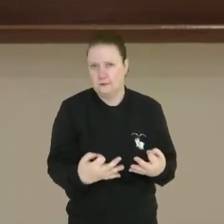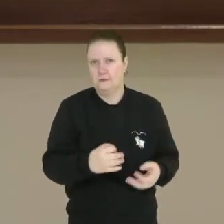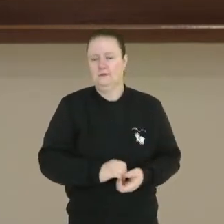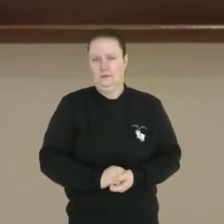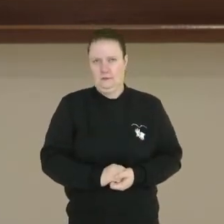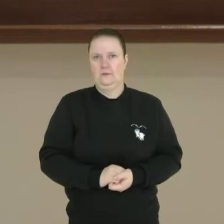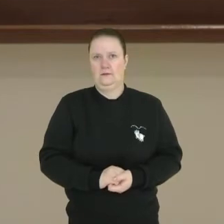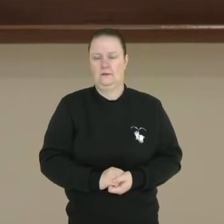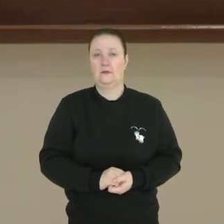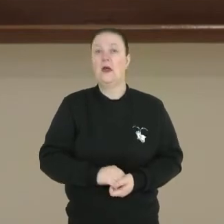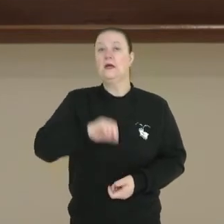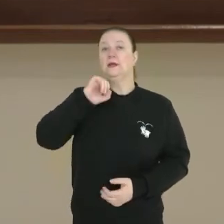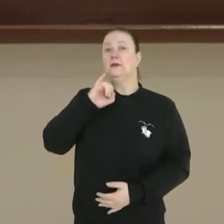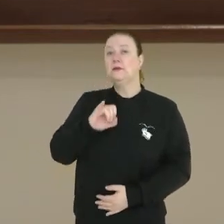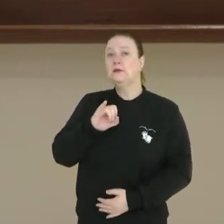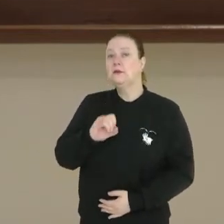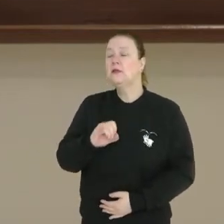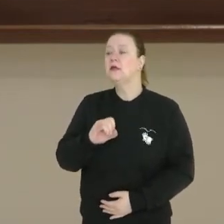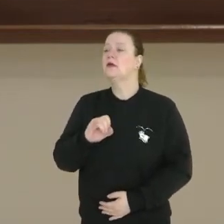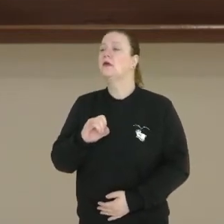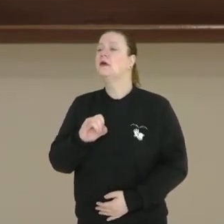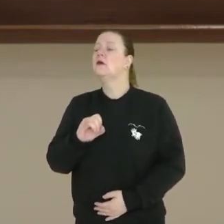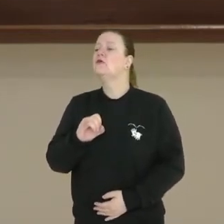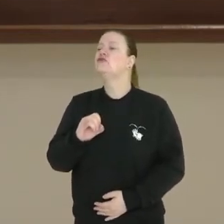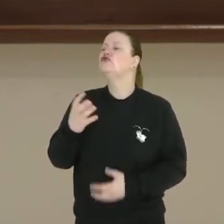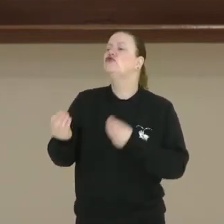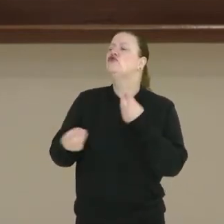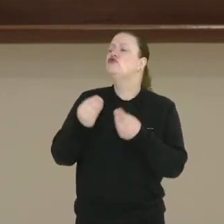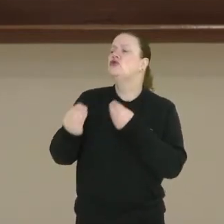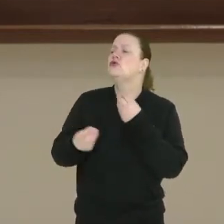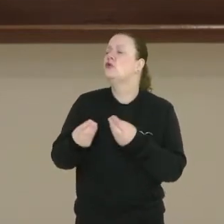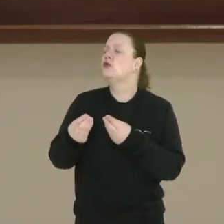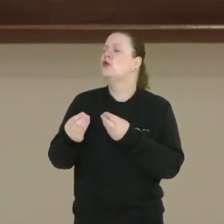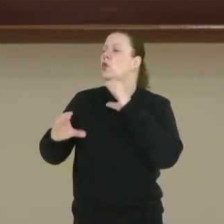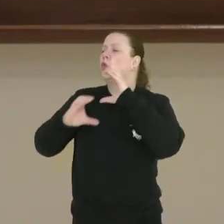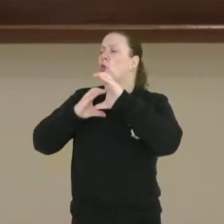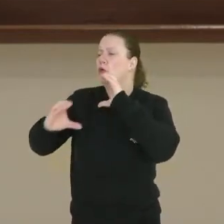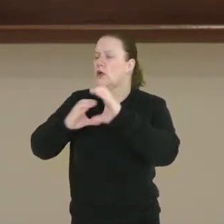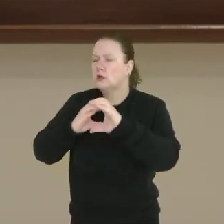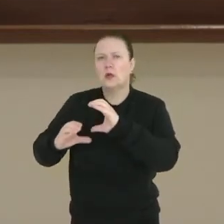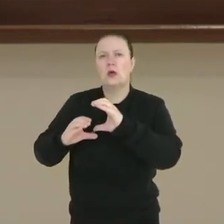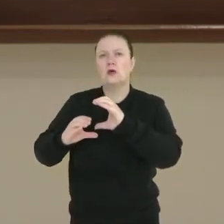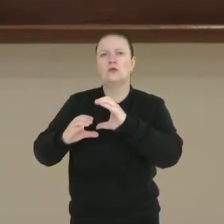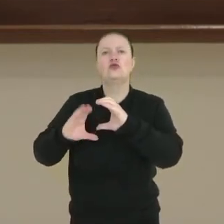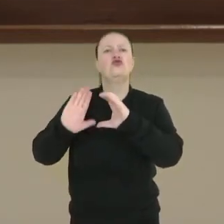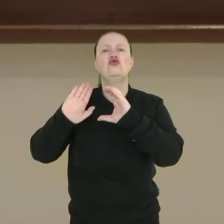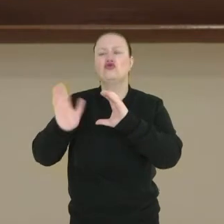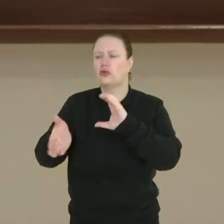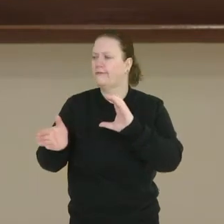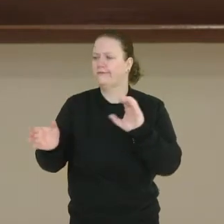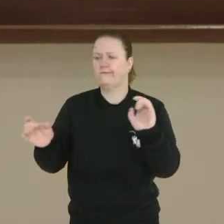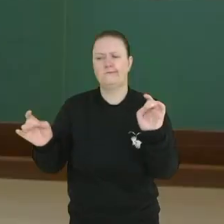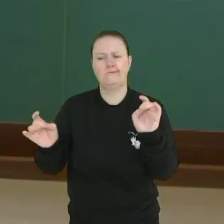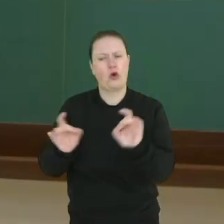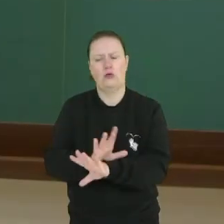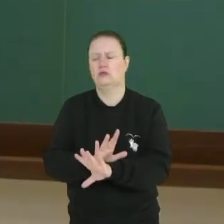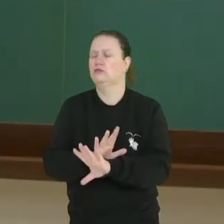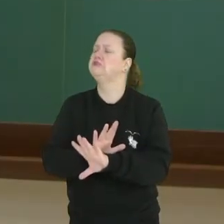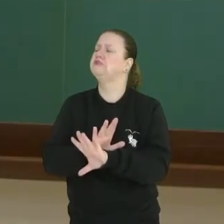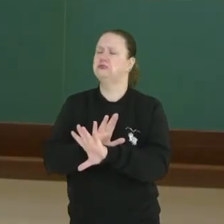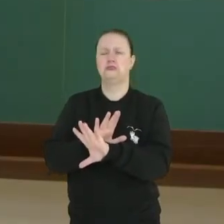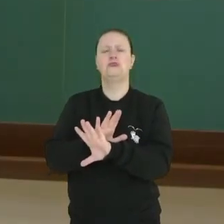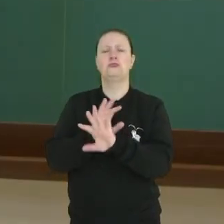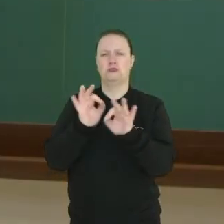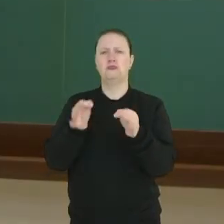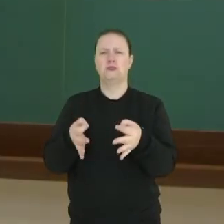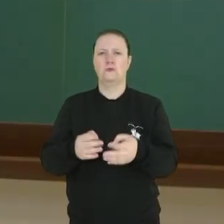compreendo o dado ou o fato comunicado, isso para mim basta. Então, vamos perceber aqui então. Olha